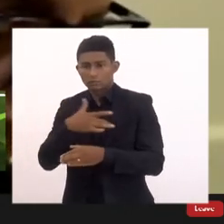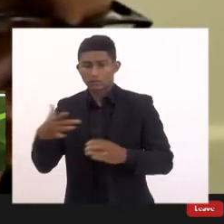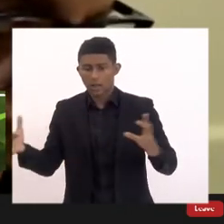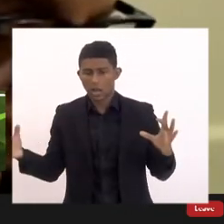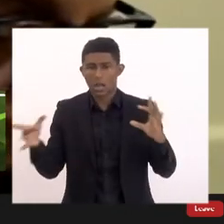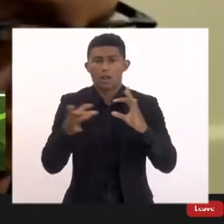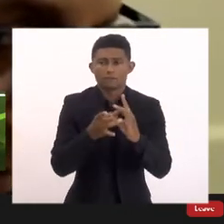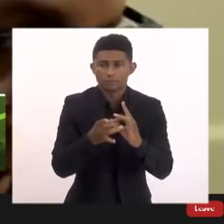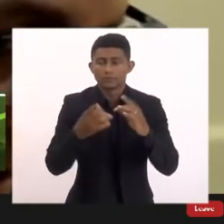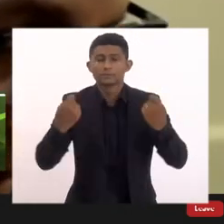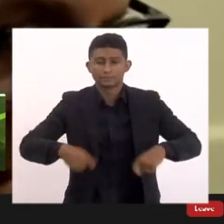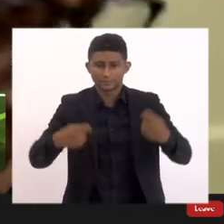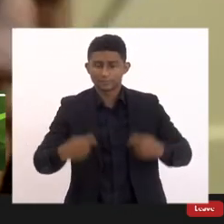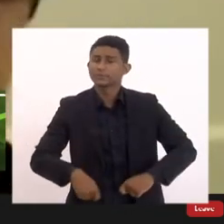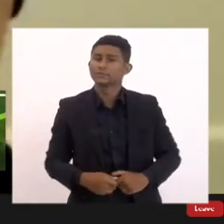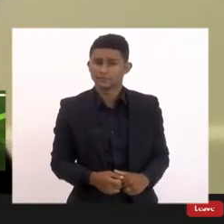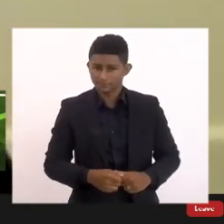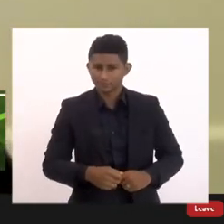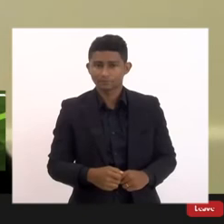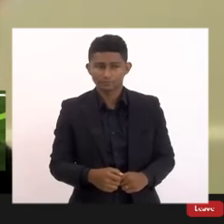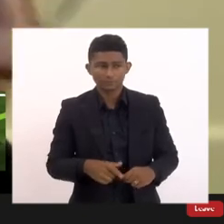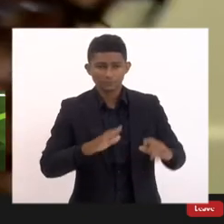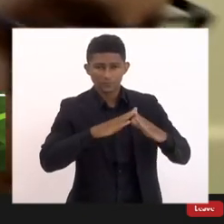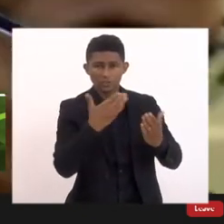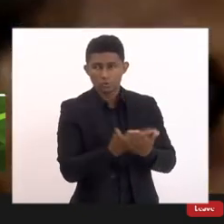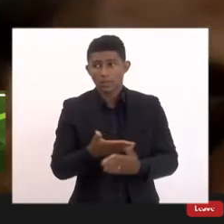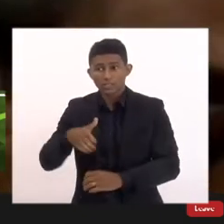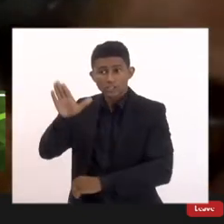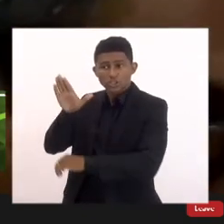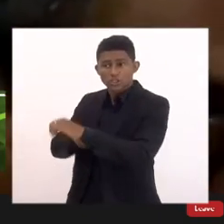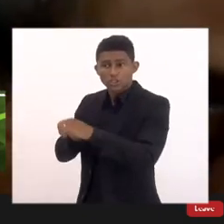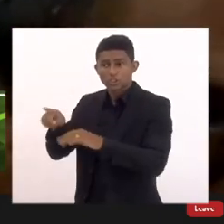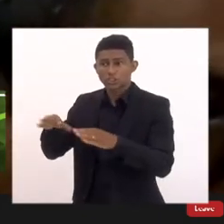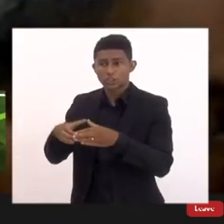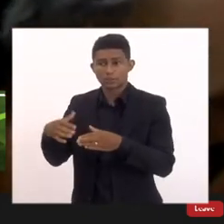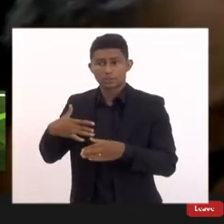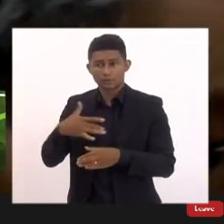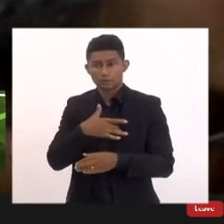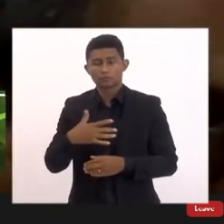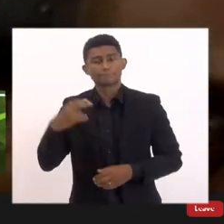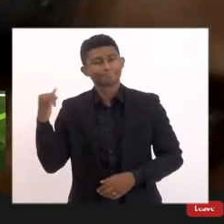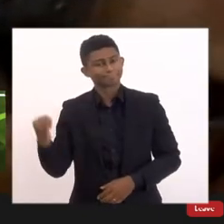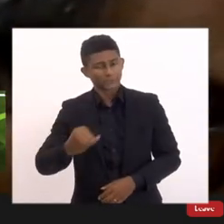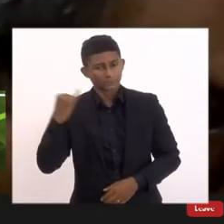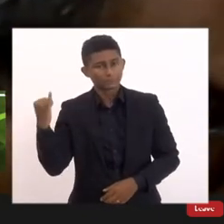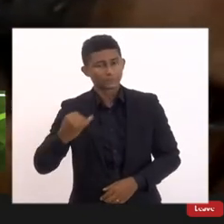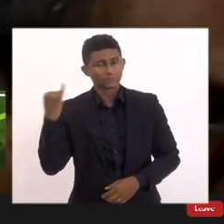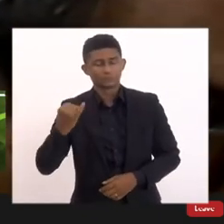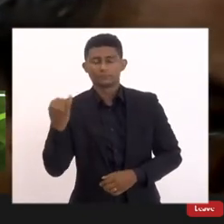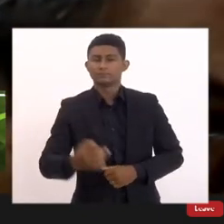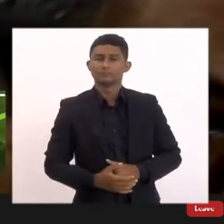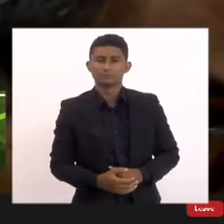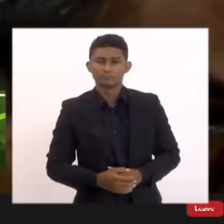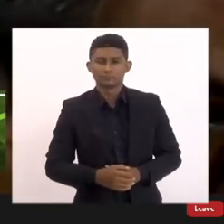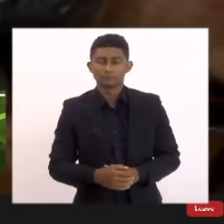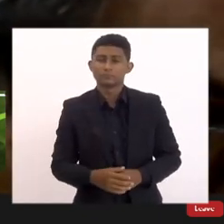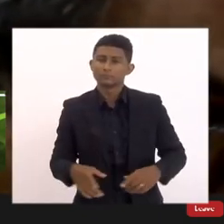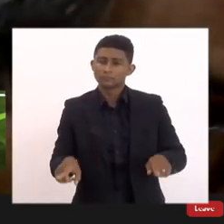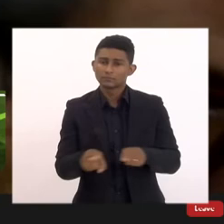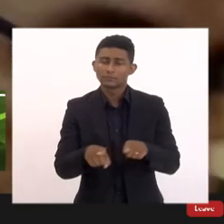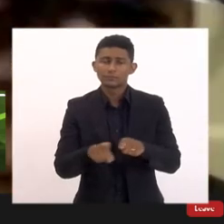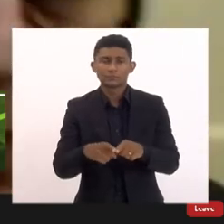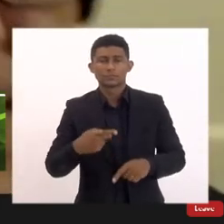a equipe local para fazer essa avaliação dentro da escola. Isso é importante frisar. Eu gostaria também